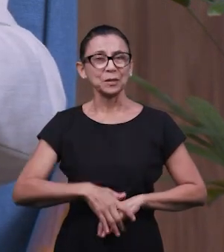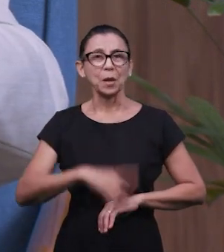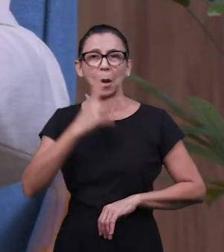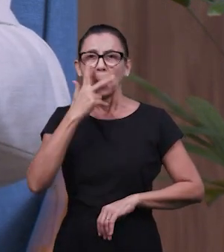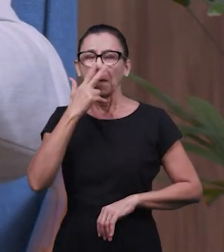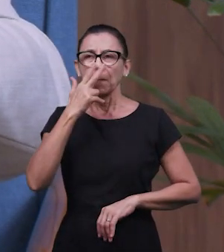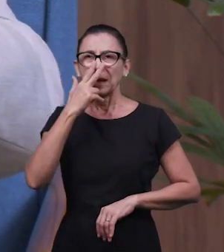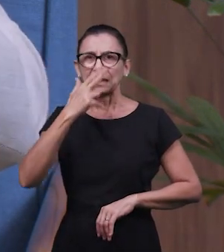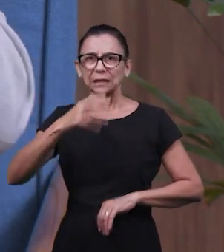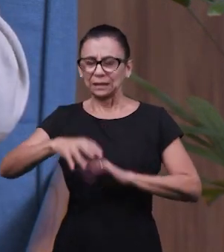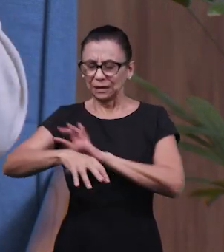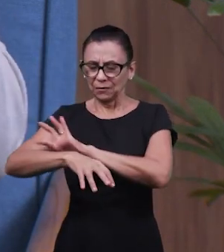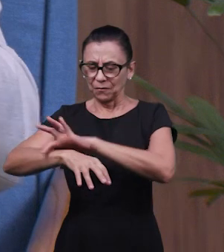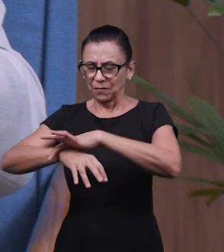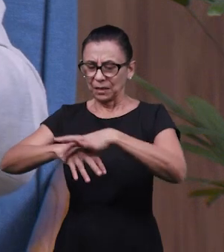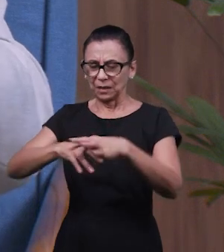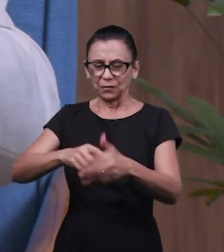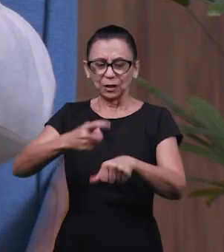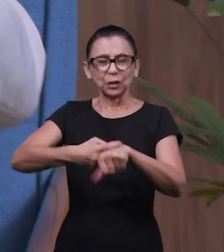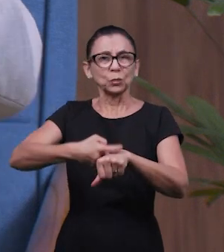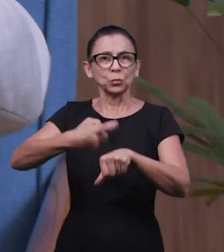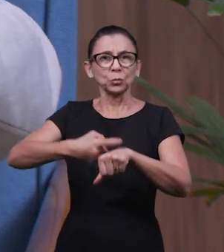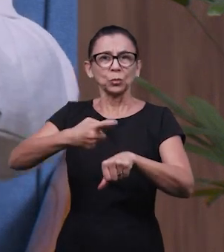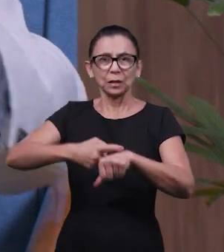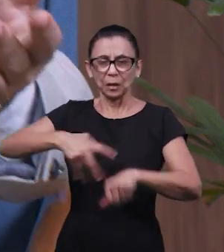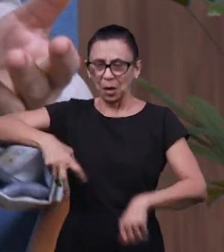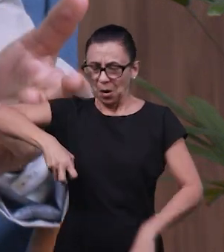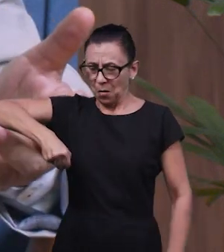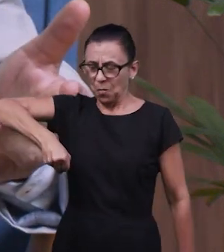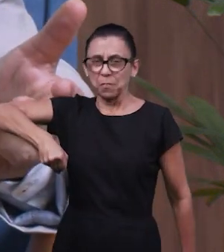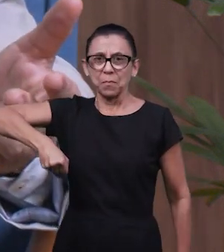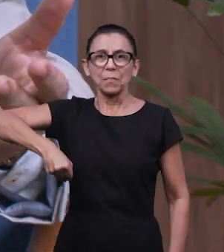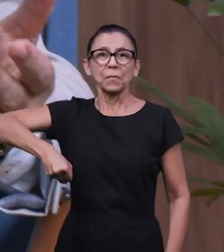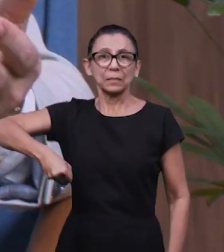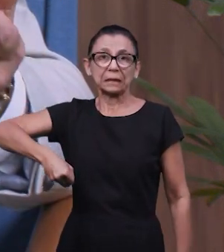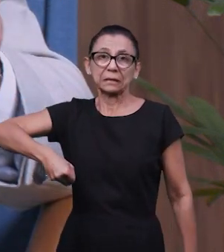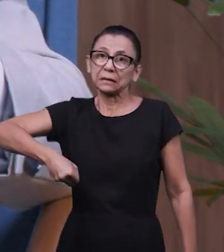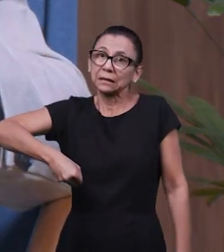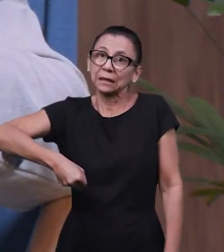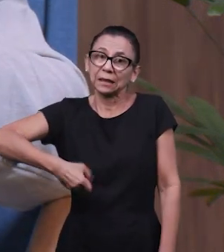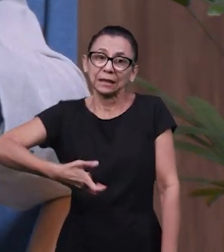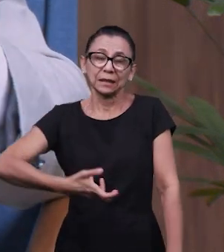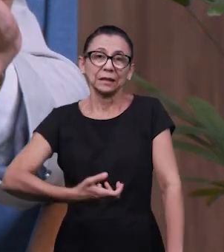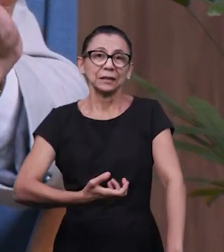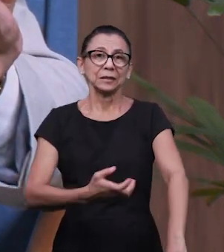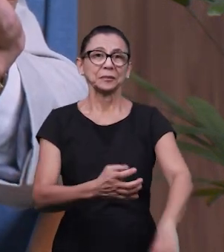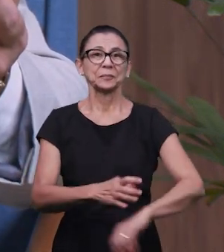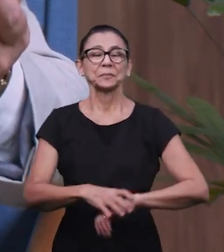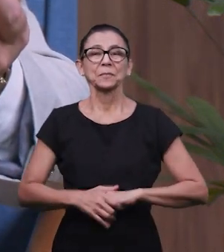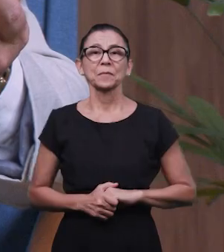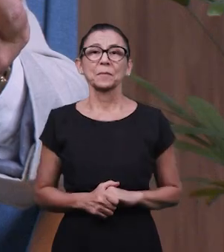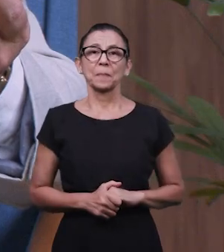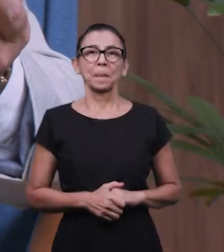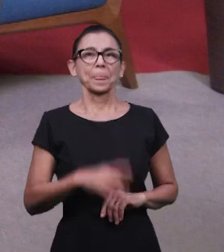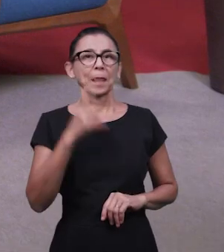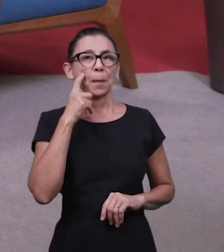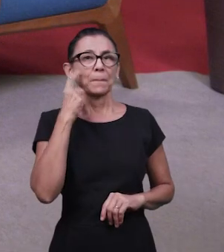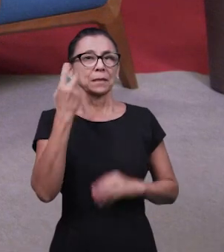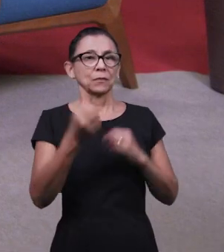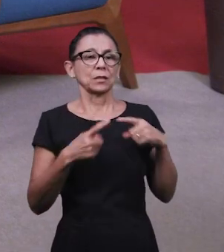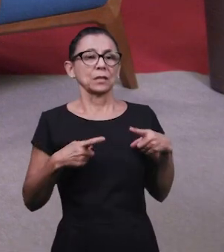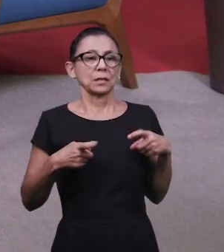objeto que é como se o corpo travasse ali de uma maneira, né? Enfim, isso é muito diferente de